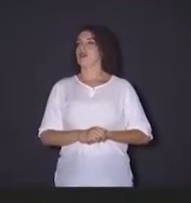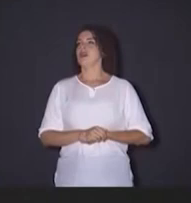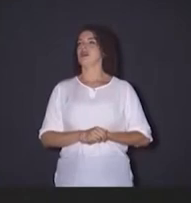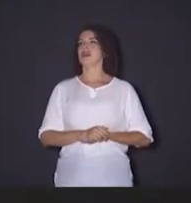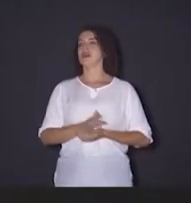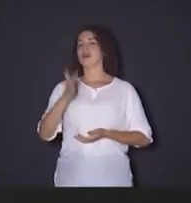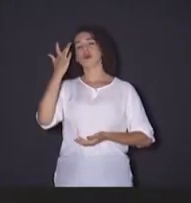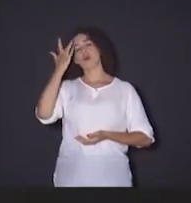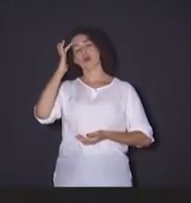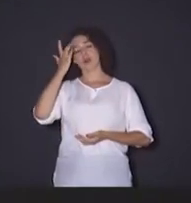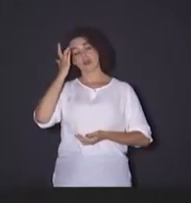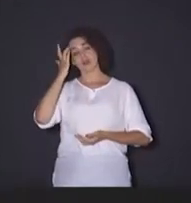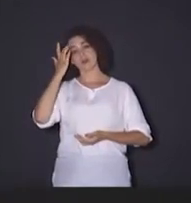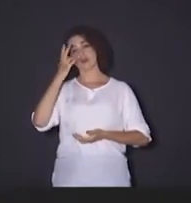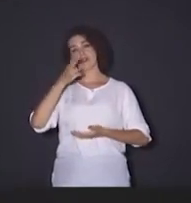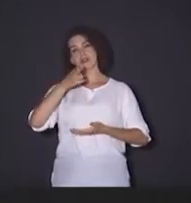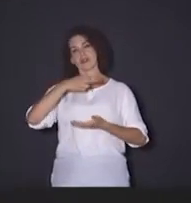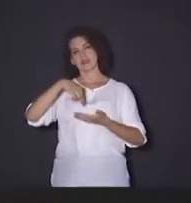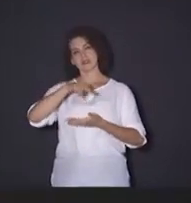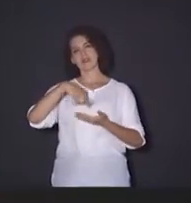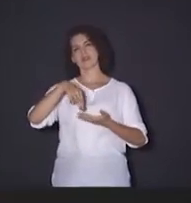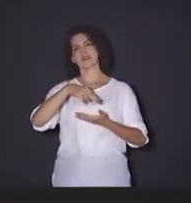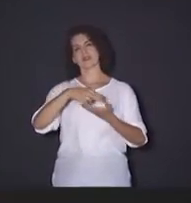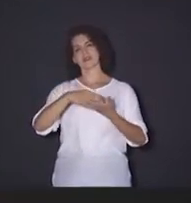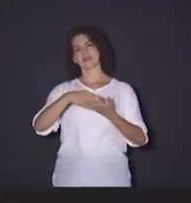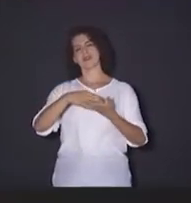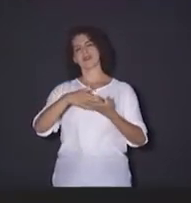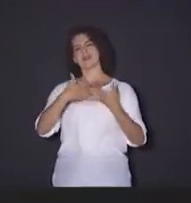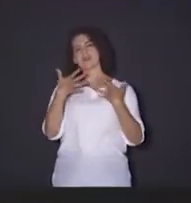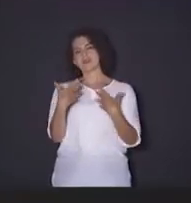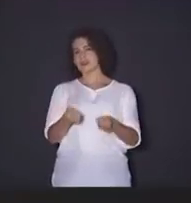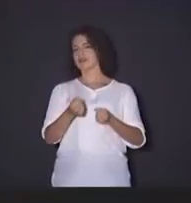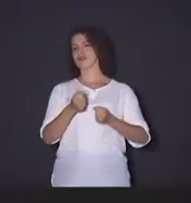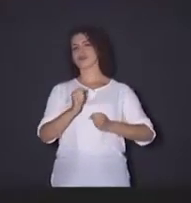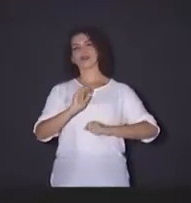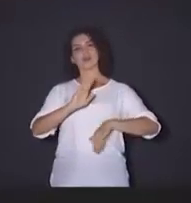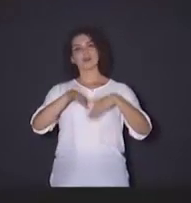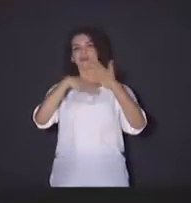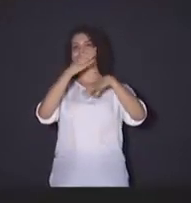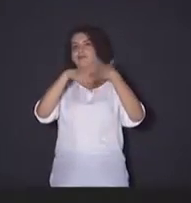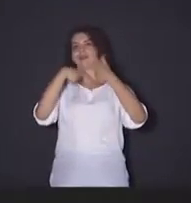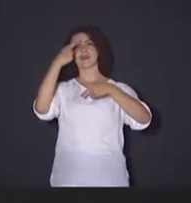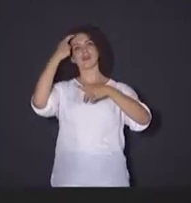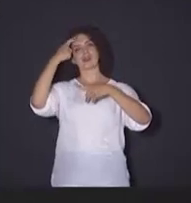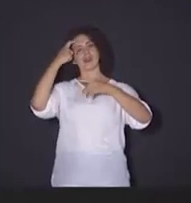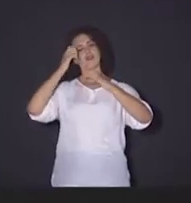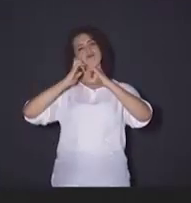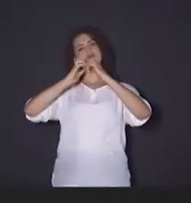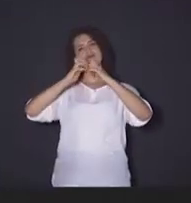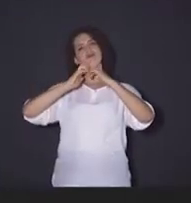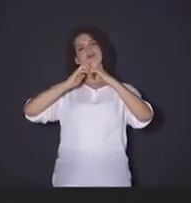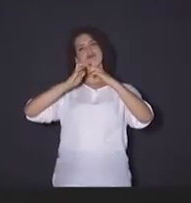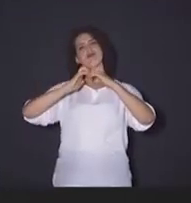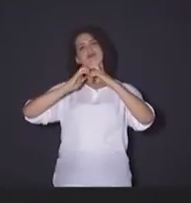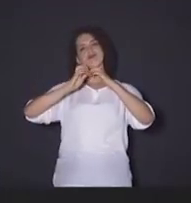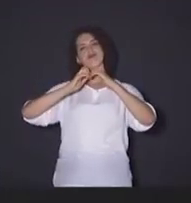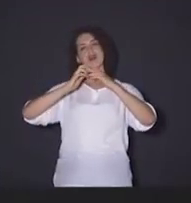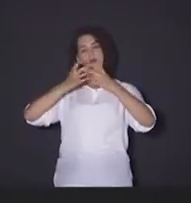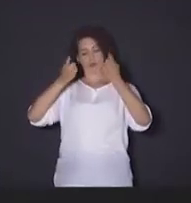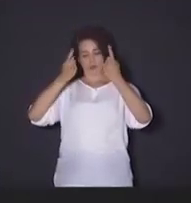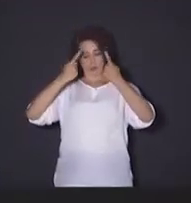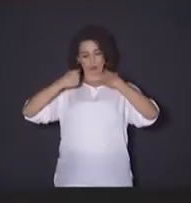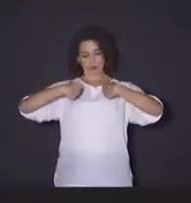a dança permite maior desenvolvimento do pensamento cognitivo mesmo, quer dizer, o corpo dá